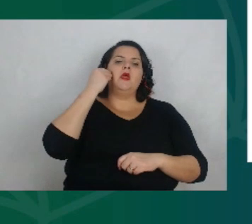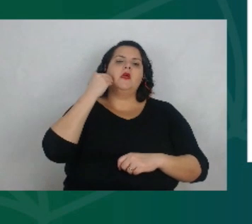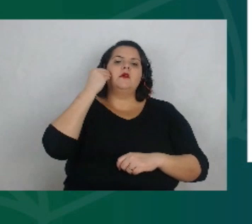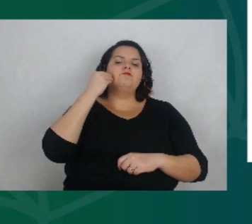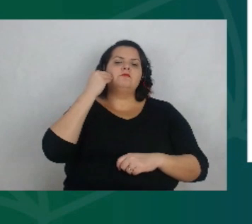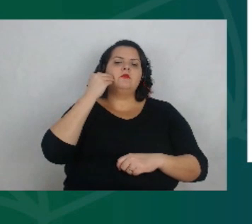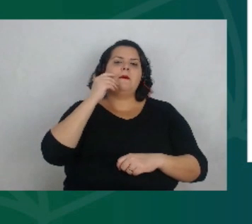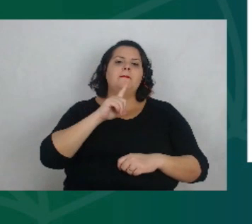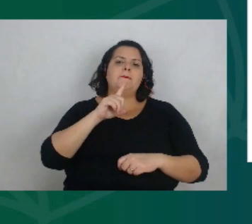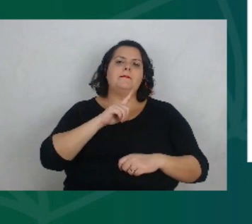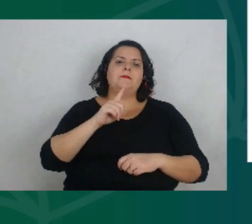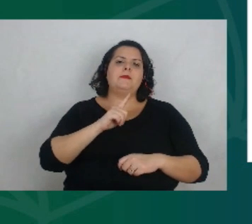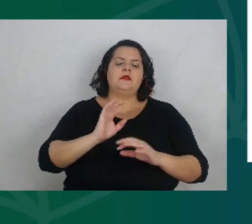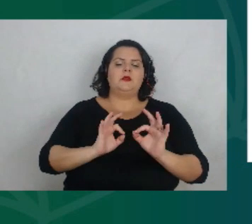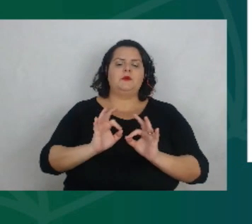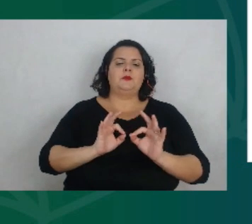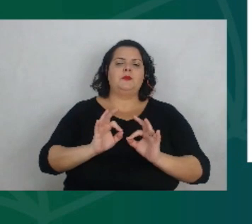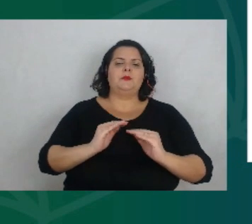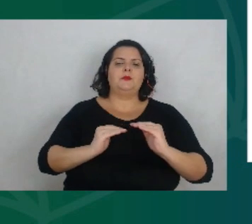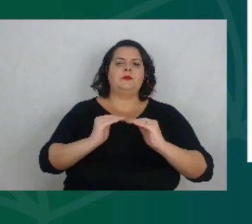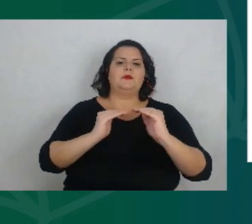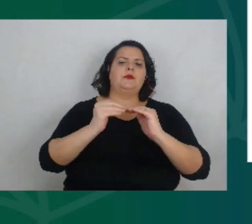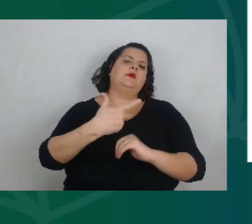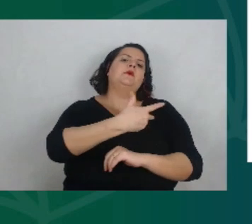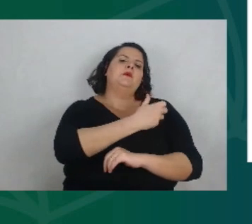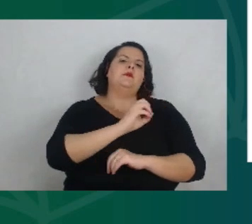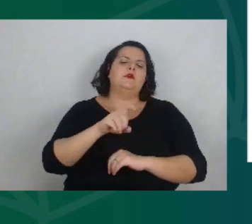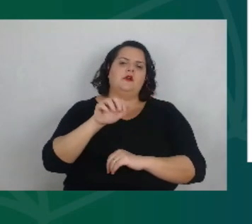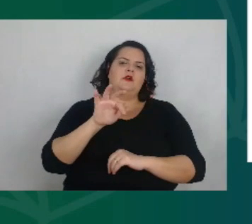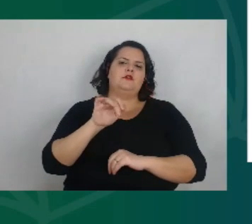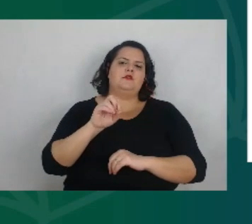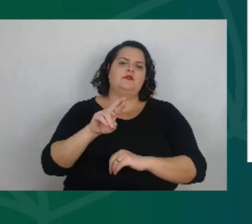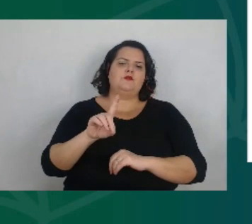de desenvolvimento da vacina Oxford. Próxima.